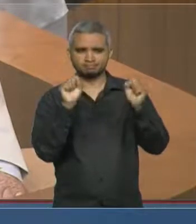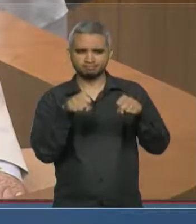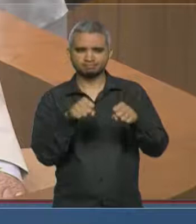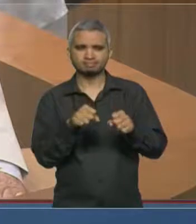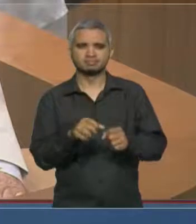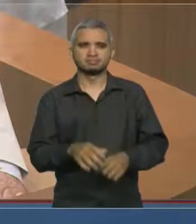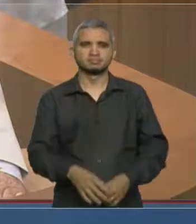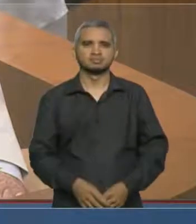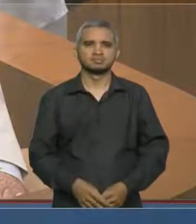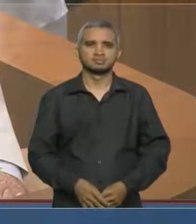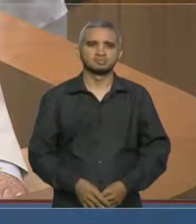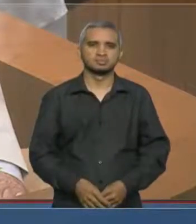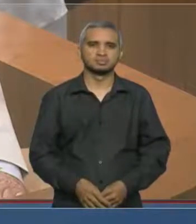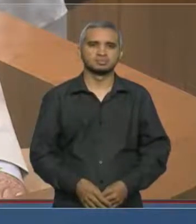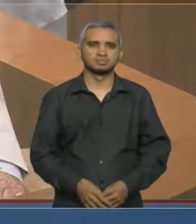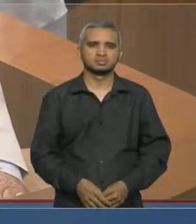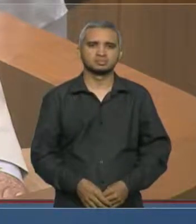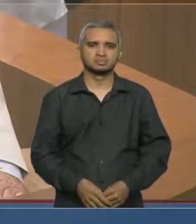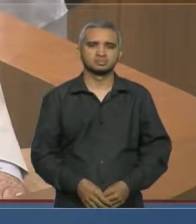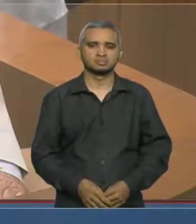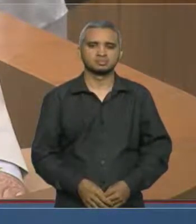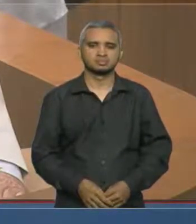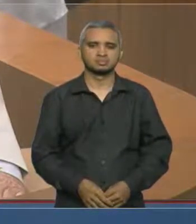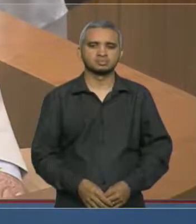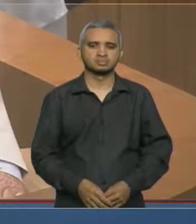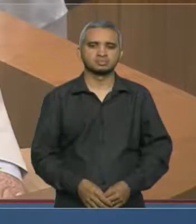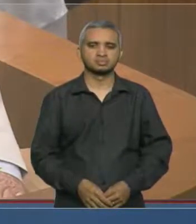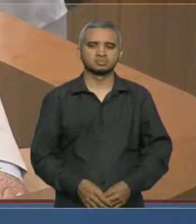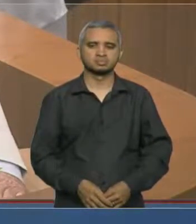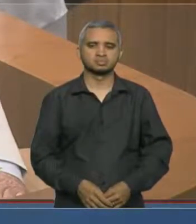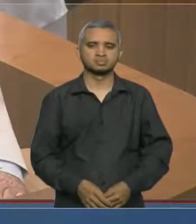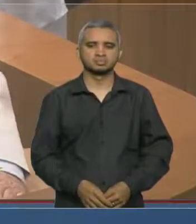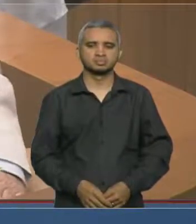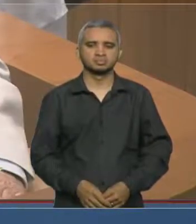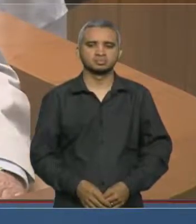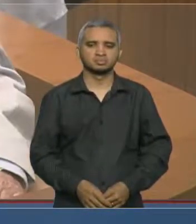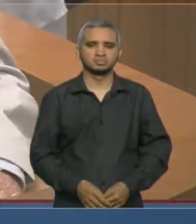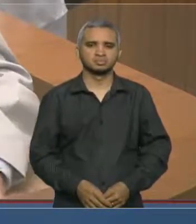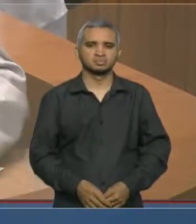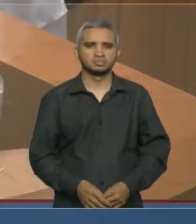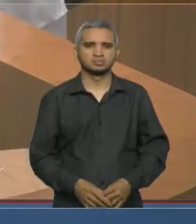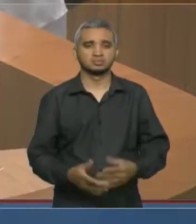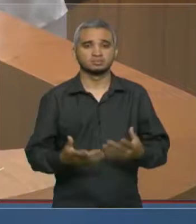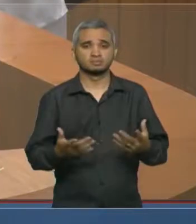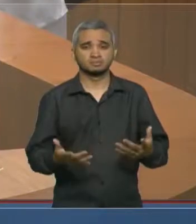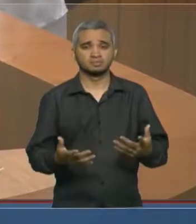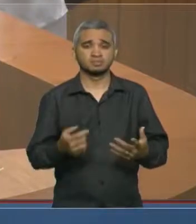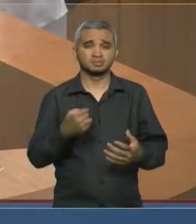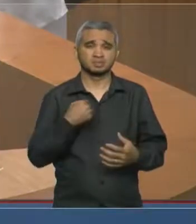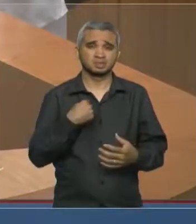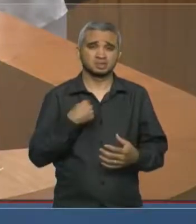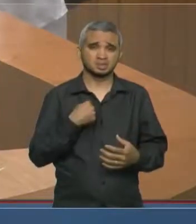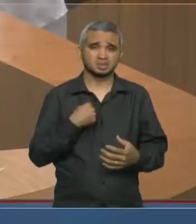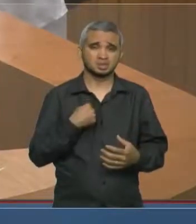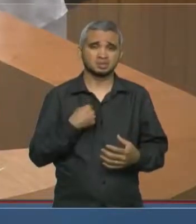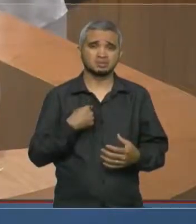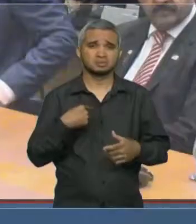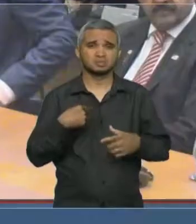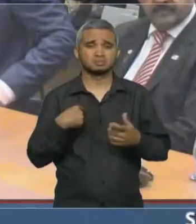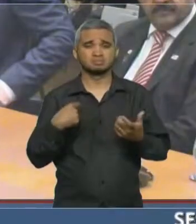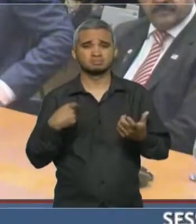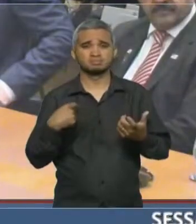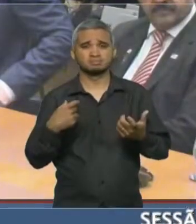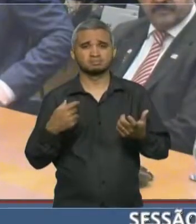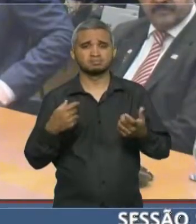Eu deveria usar muito mais tempo e nenhum tempo, até hoje à